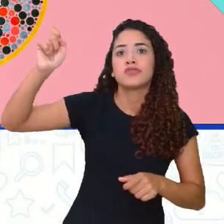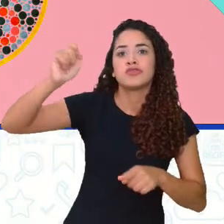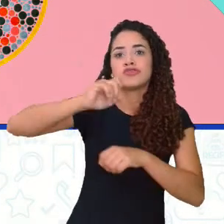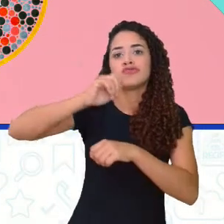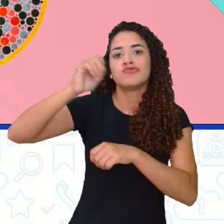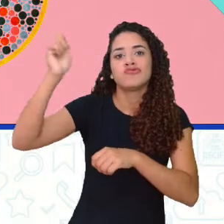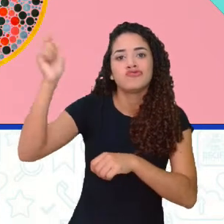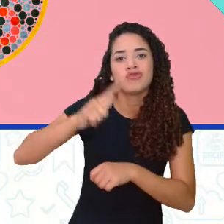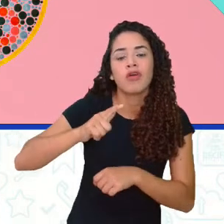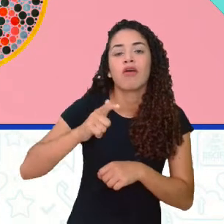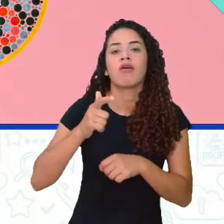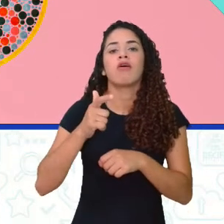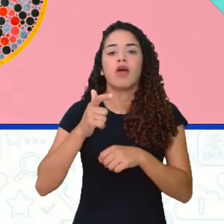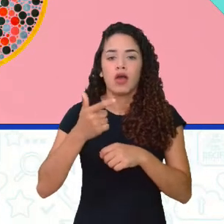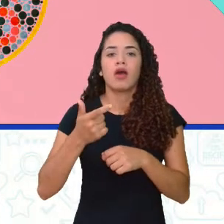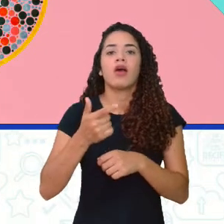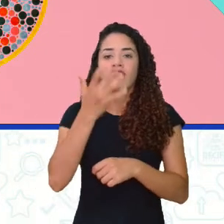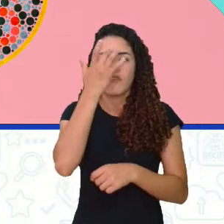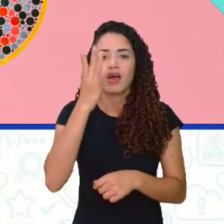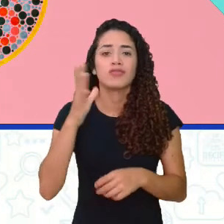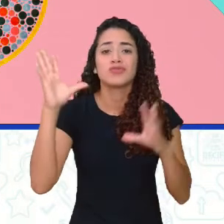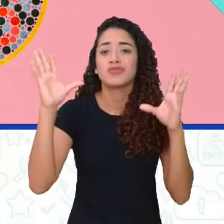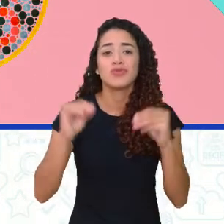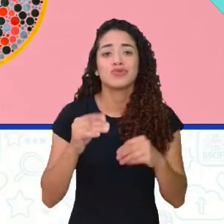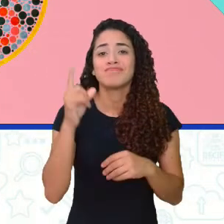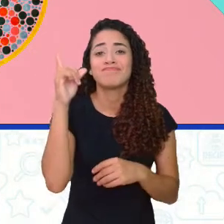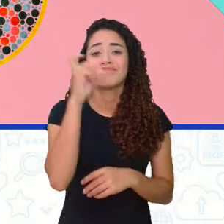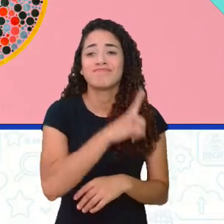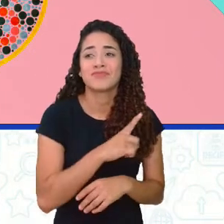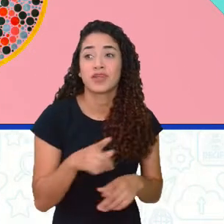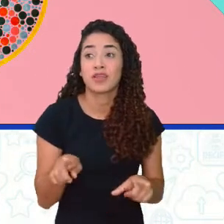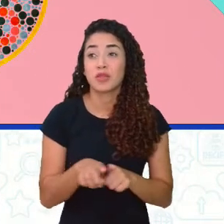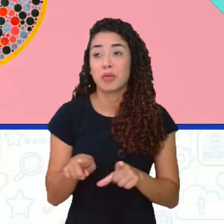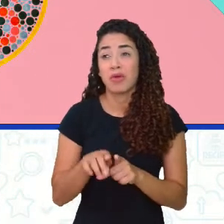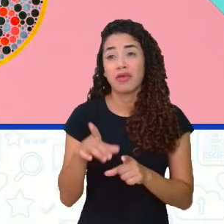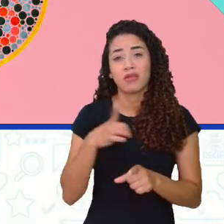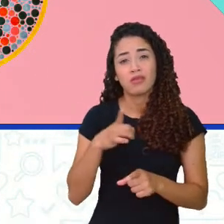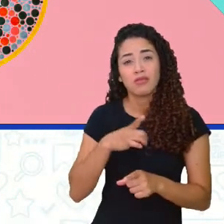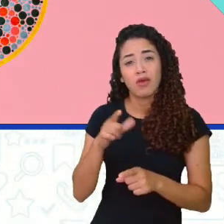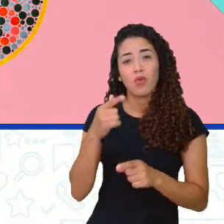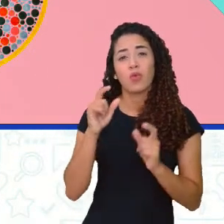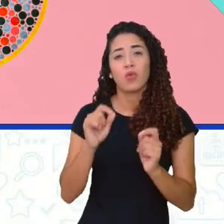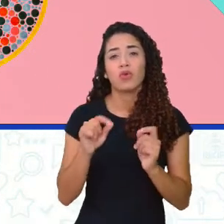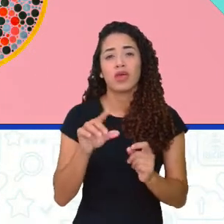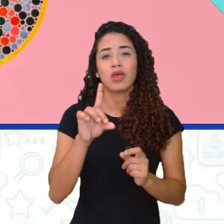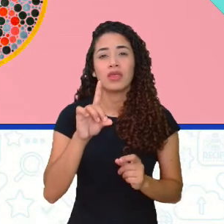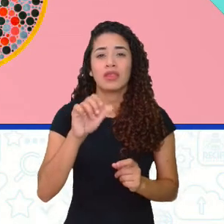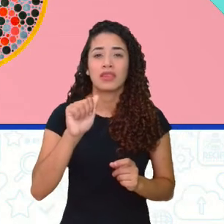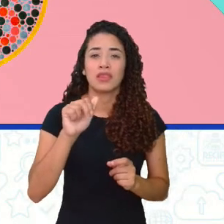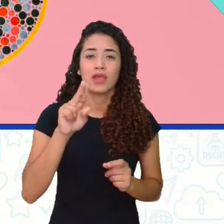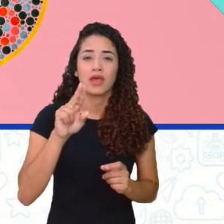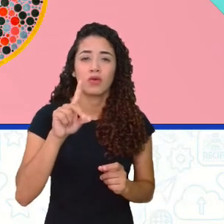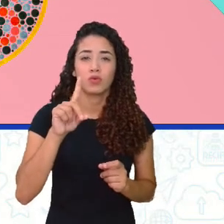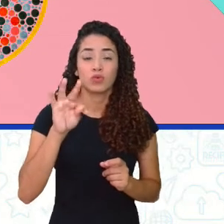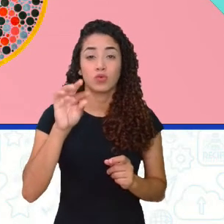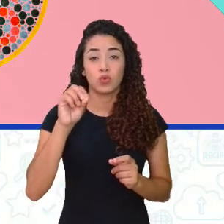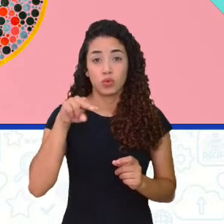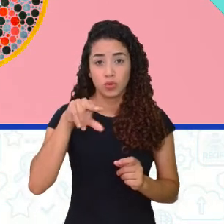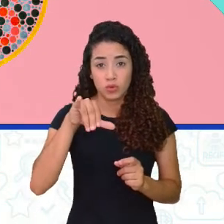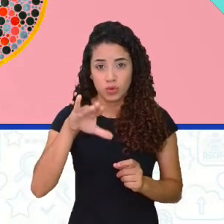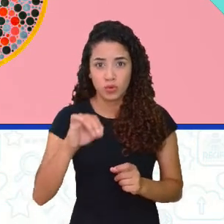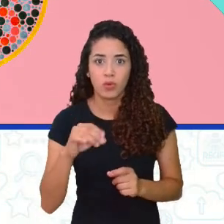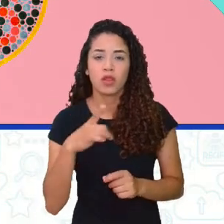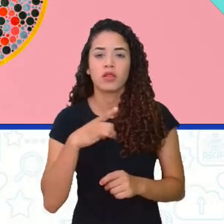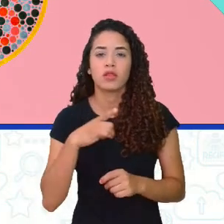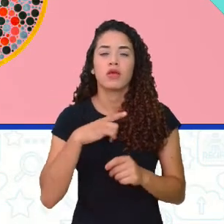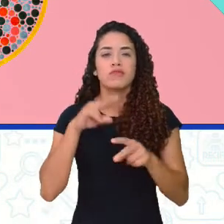mais avançada, né? Aqui também tem a questão do daltônico, que tem dificuldade em relação aí às cores, principalmente o verde